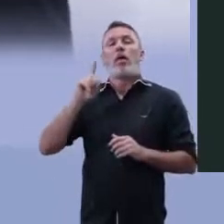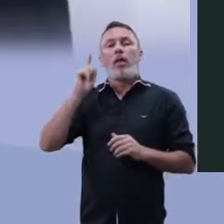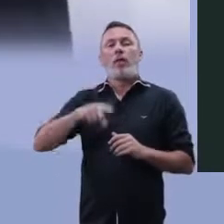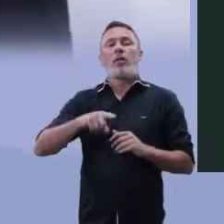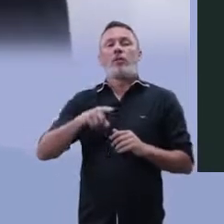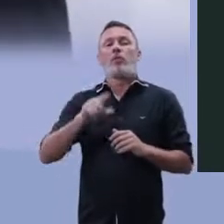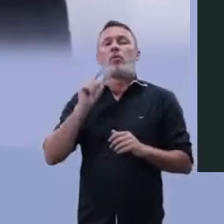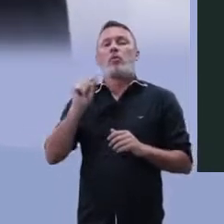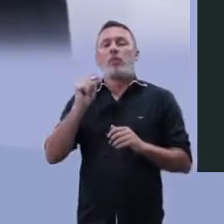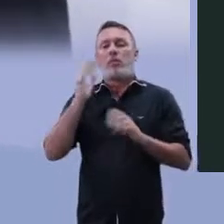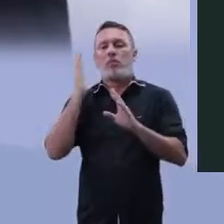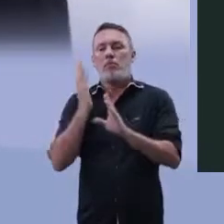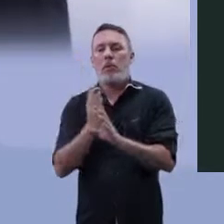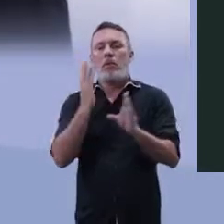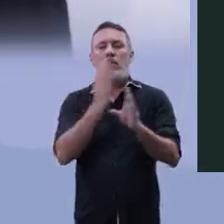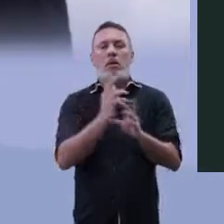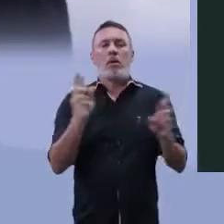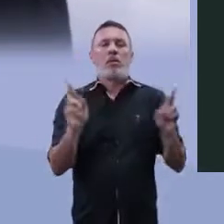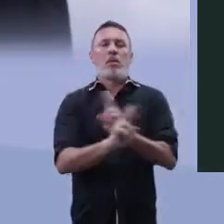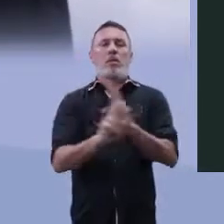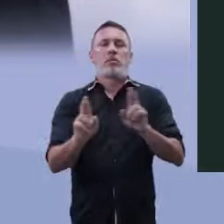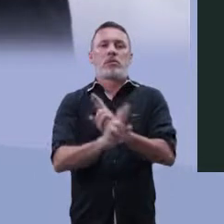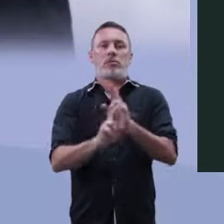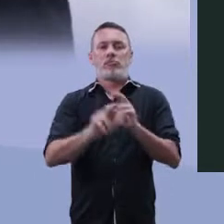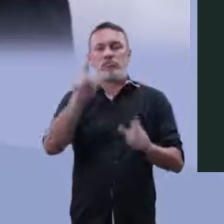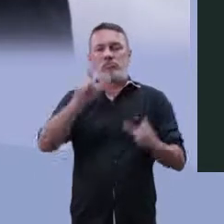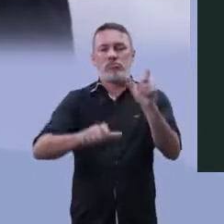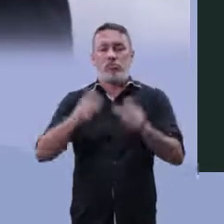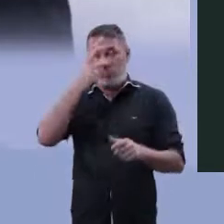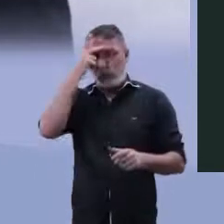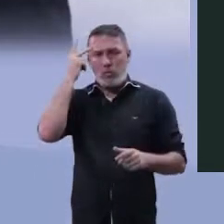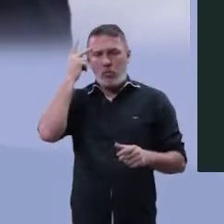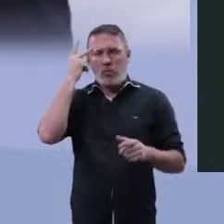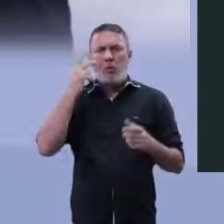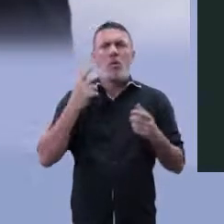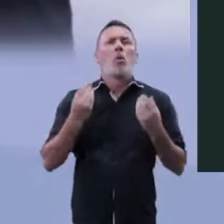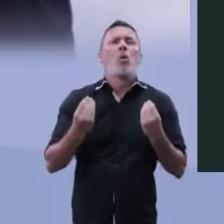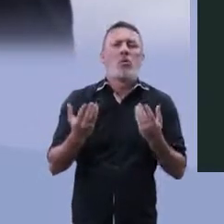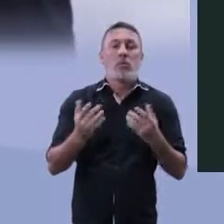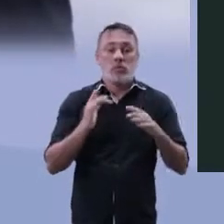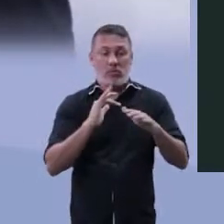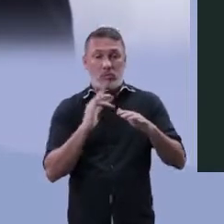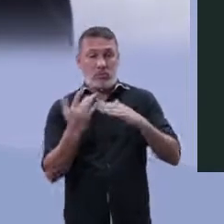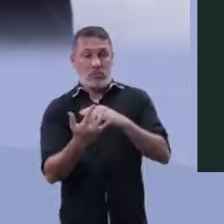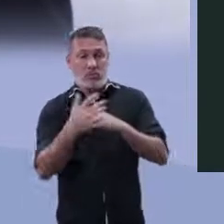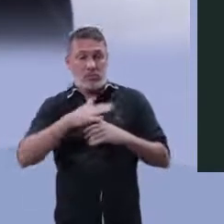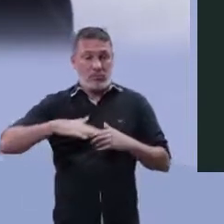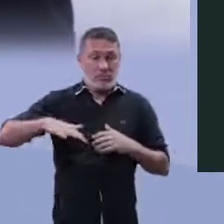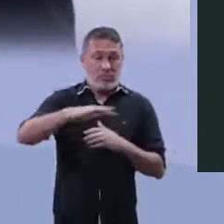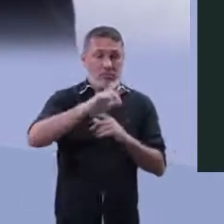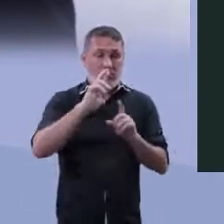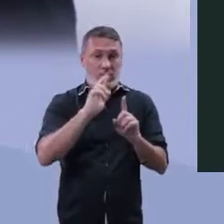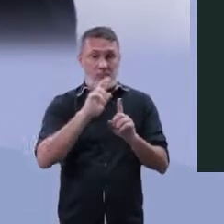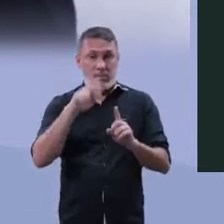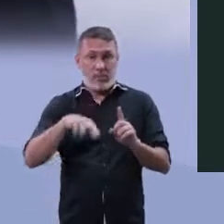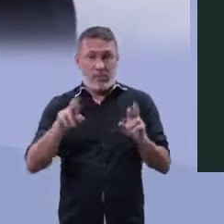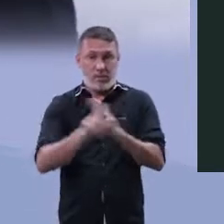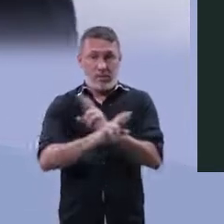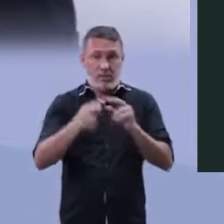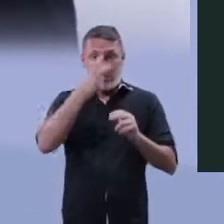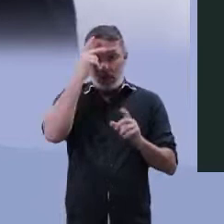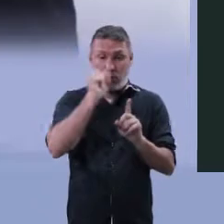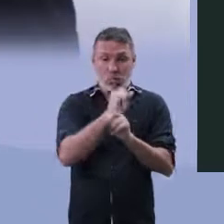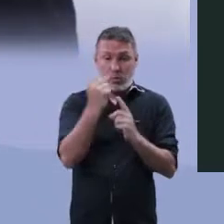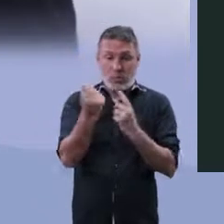coloca que é exatamente para definir relações entre indivíduos, ou seja, as relações sociais, elas